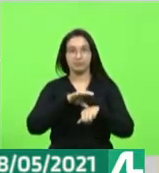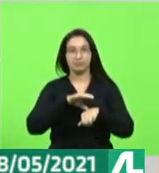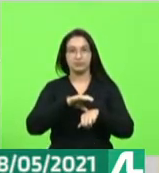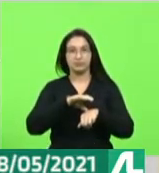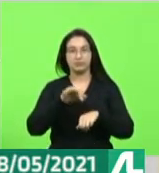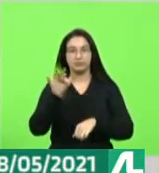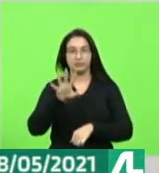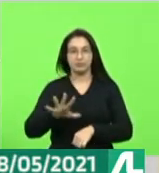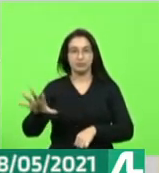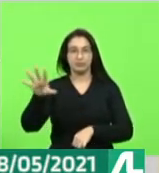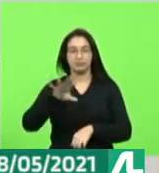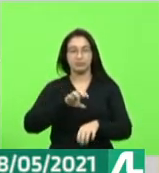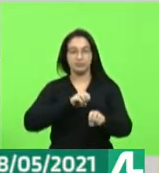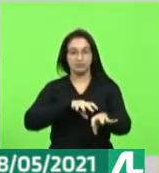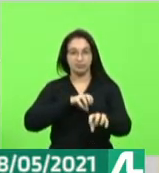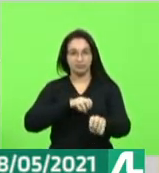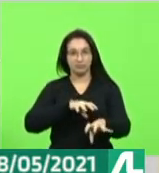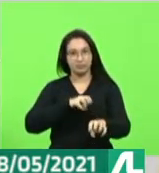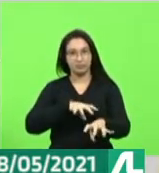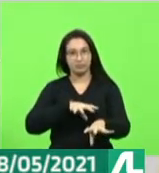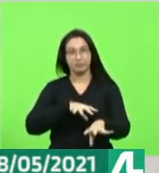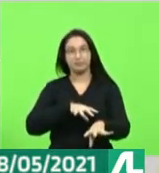Educação